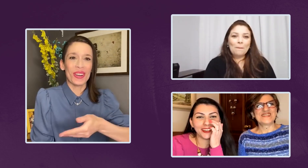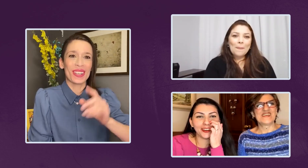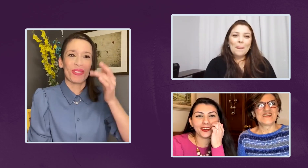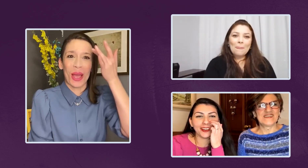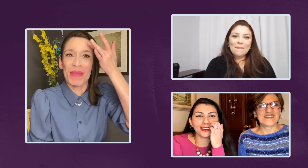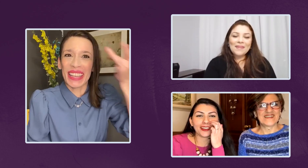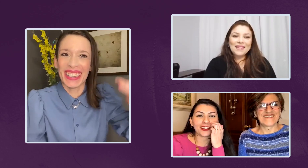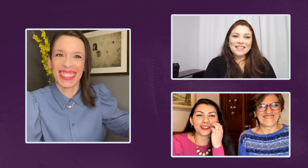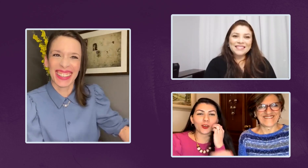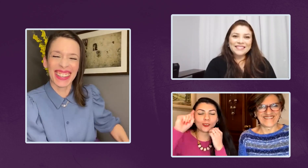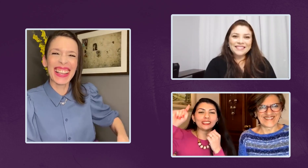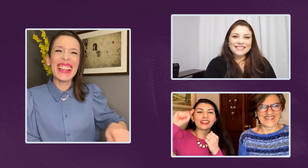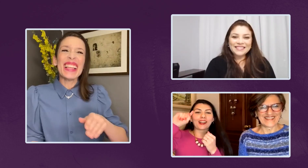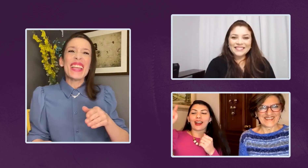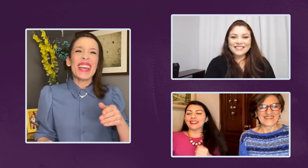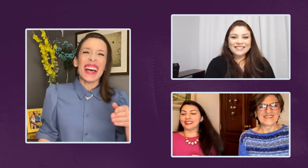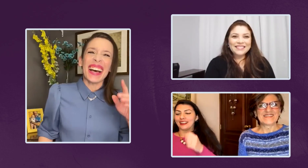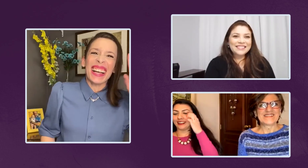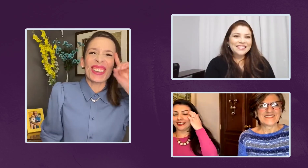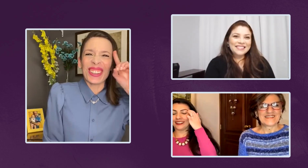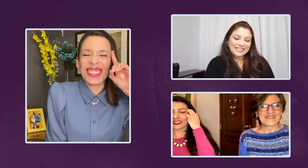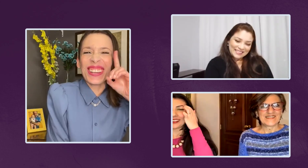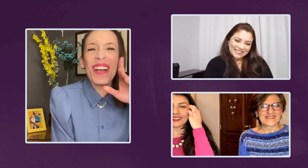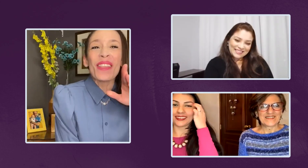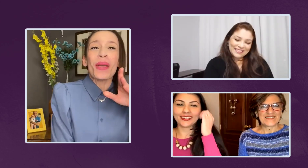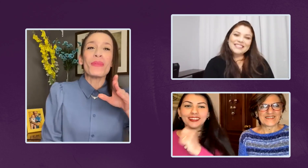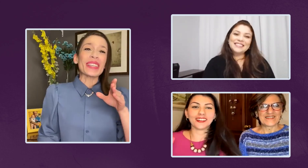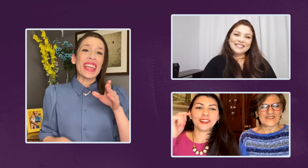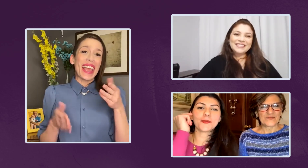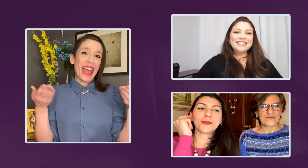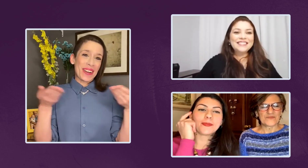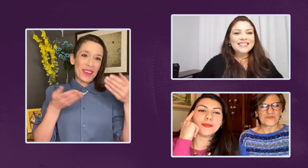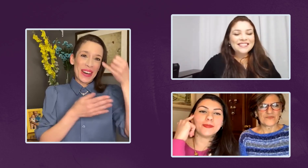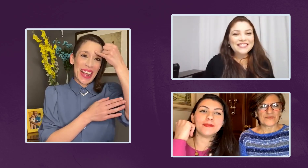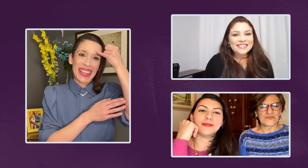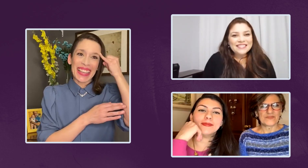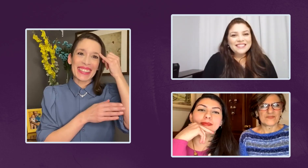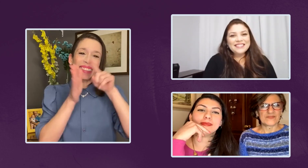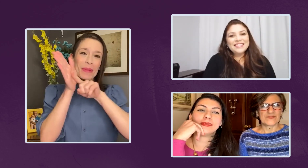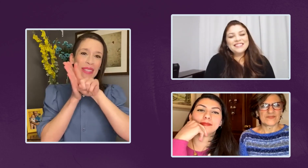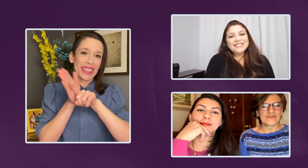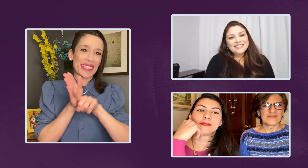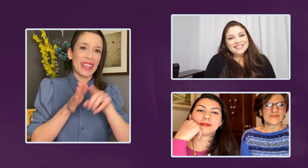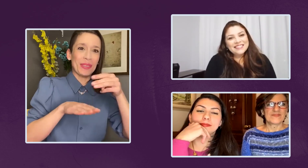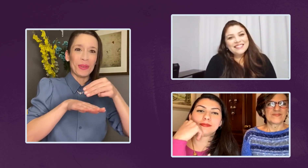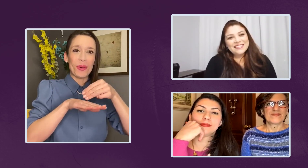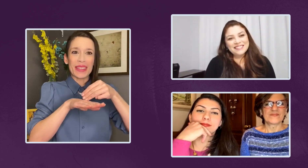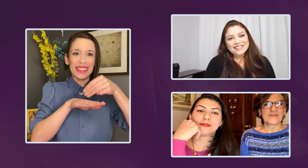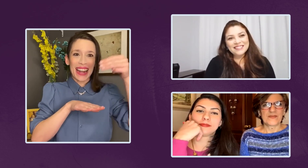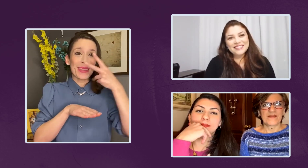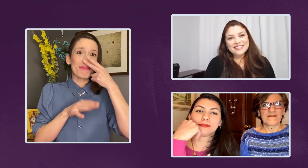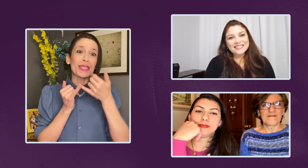foi hoje, se foi amanhã. Todo dia, quase, né? Todo dia. Porque agora a Isa está pesquisando